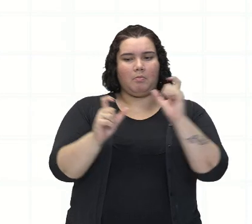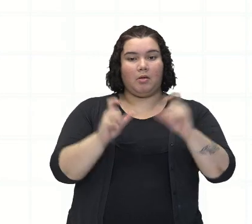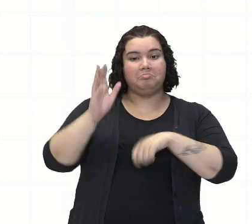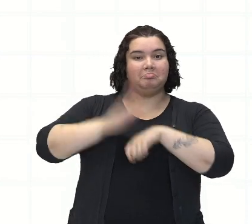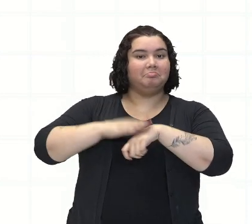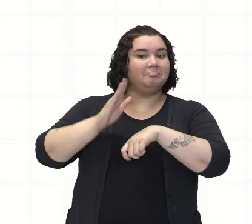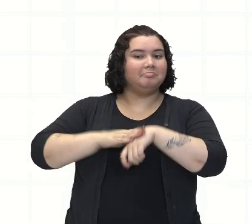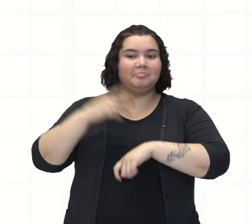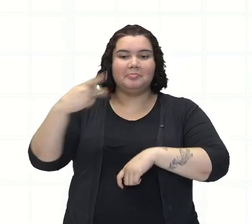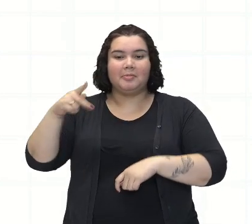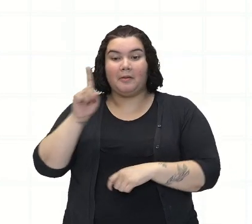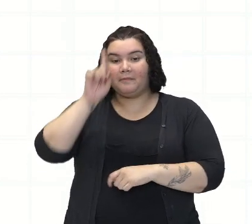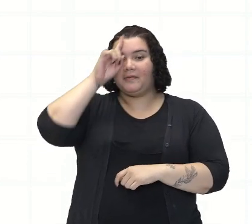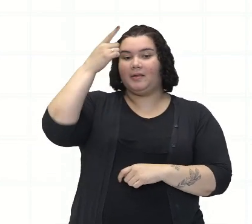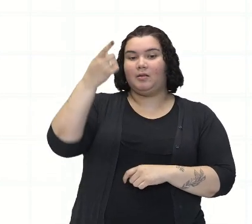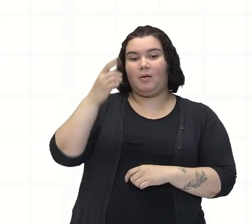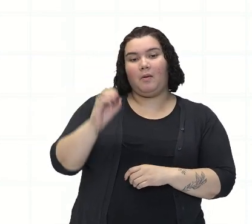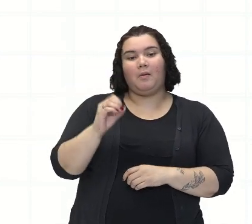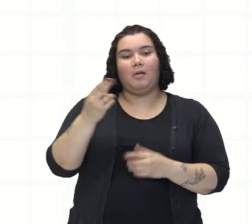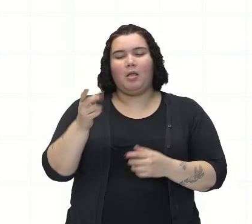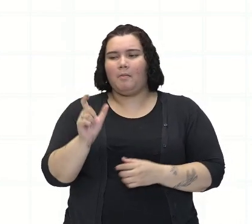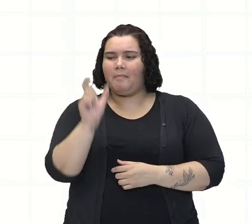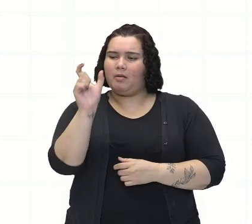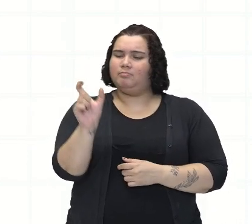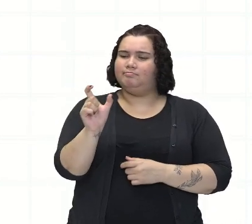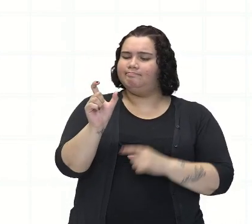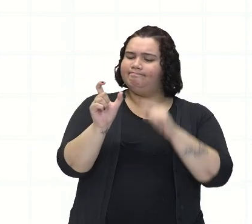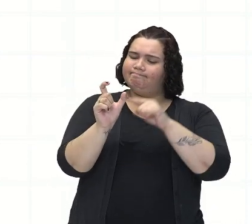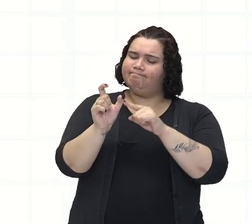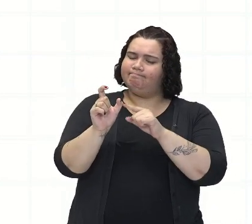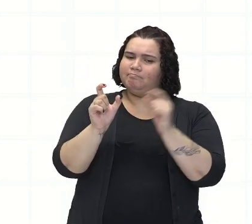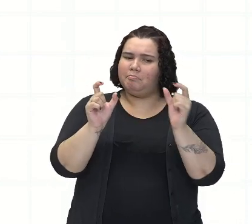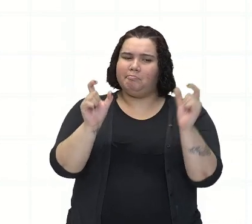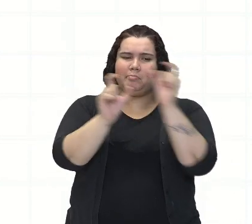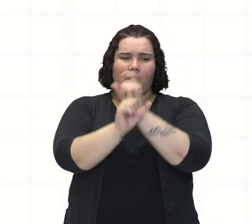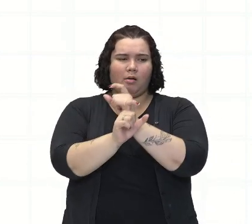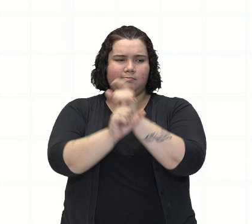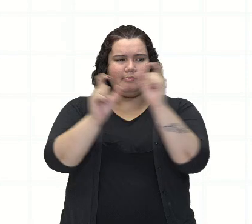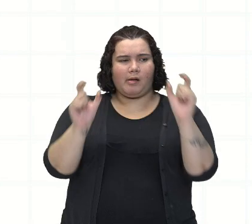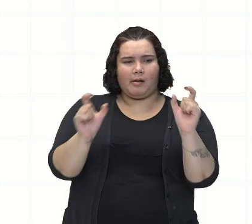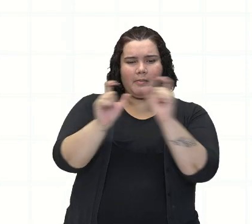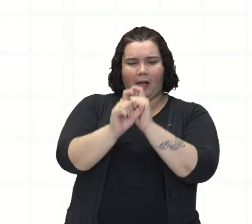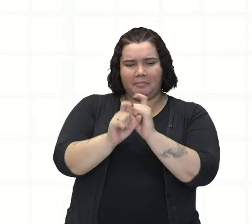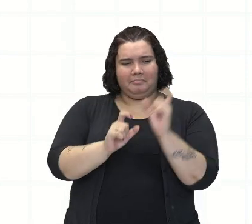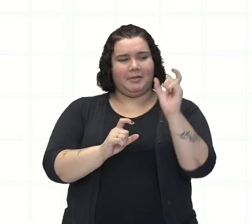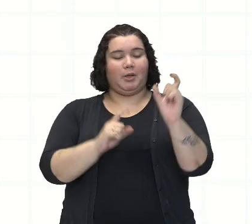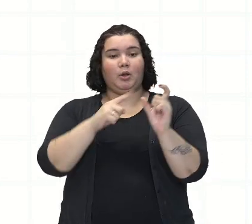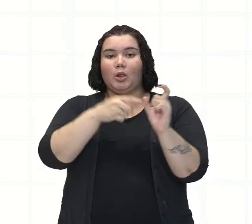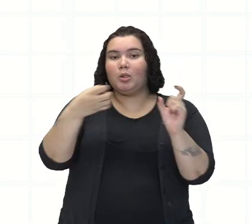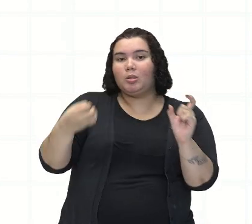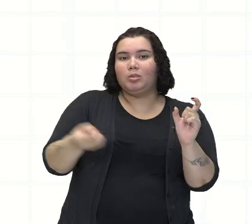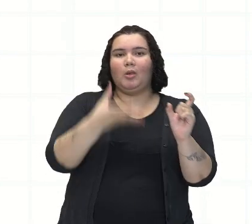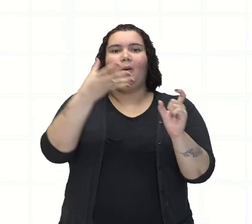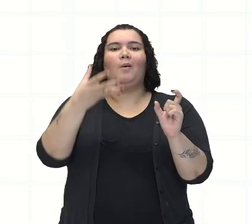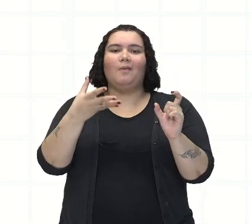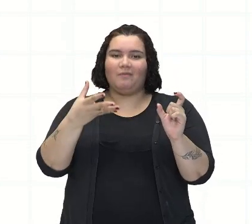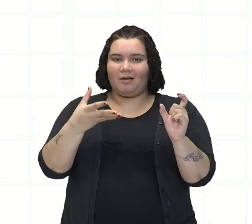inventava. Então ele pegava uma palavra, ele mexia, brincava com aquela palavra e transformava numa palavra completamente nova,